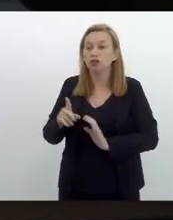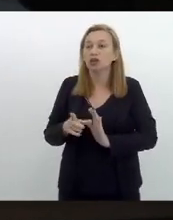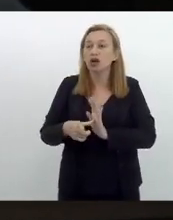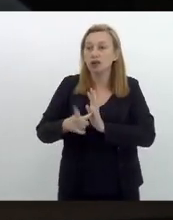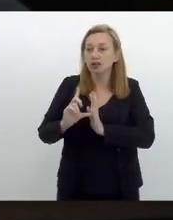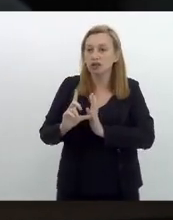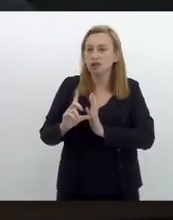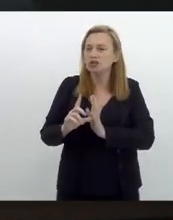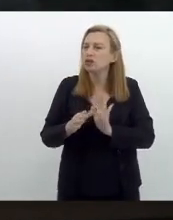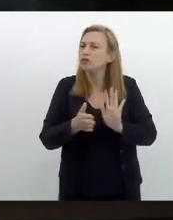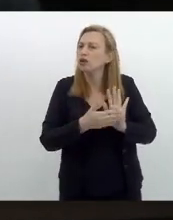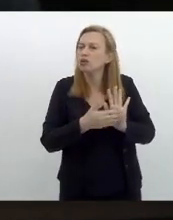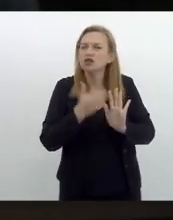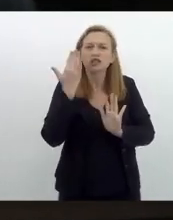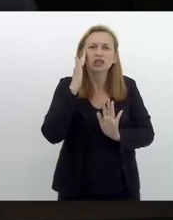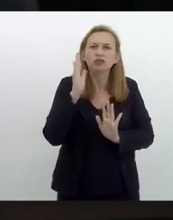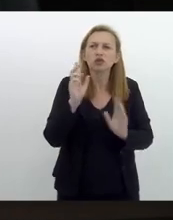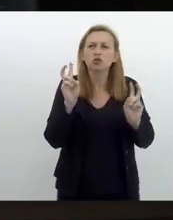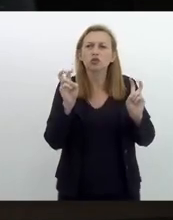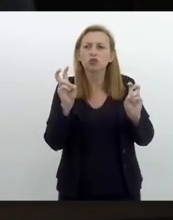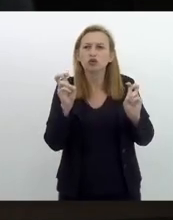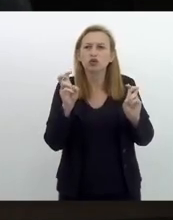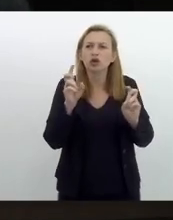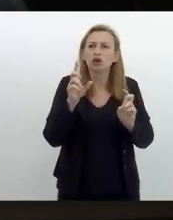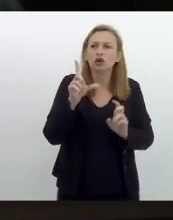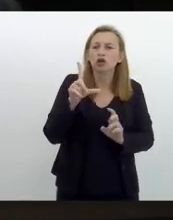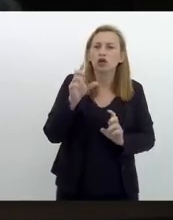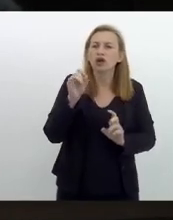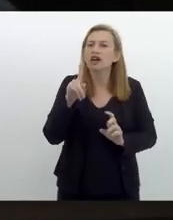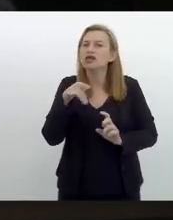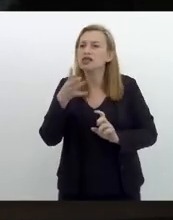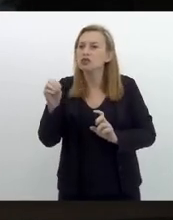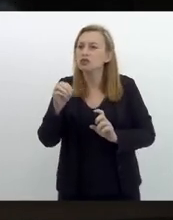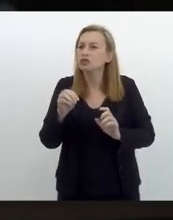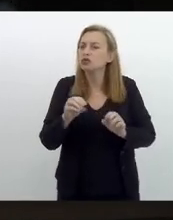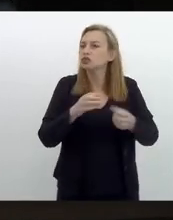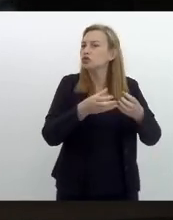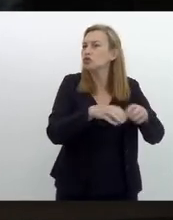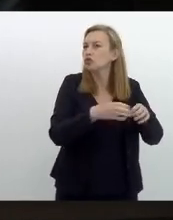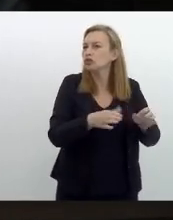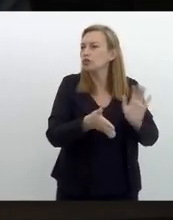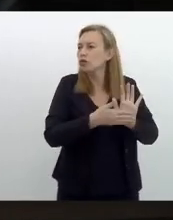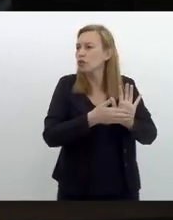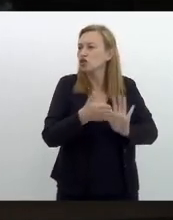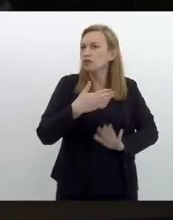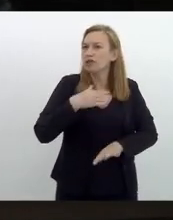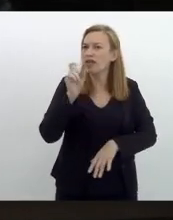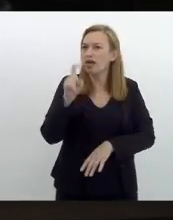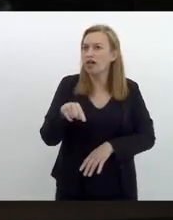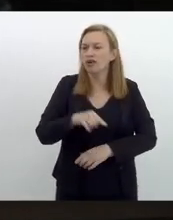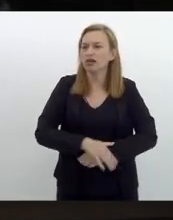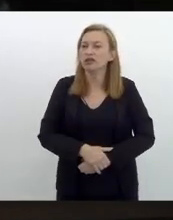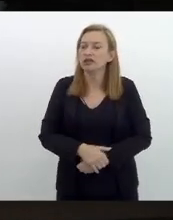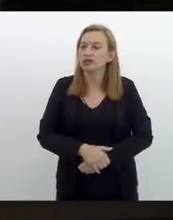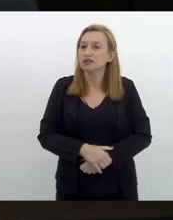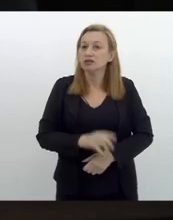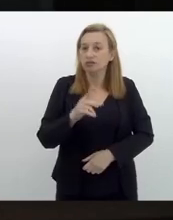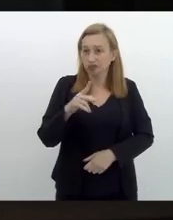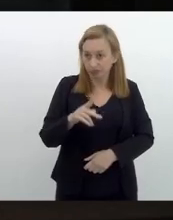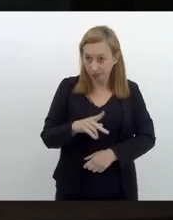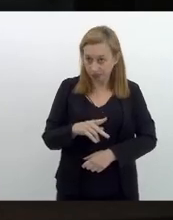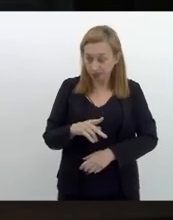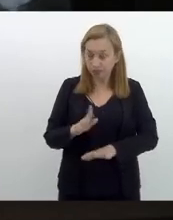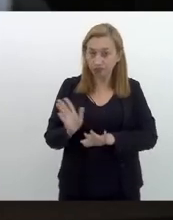de entendimento a respeito da questão da homologação dos concursos a minha proposta é dizer o seguinte